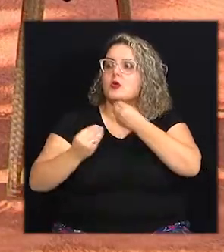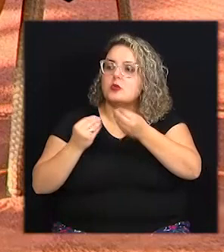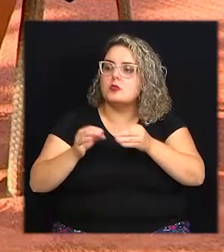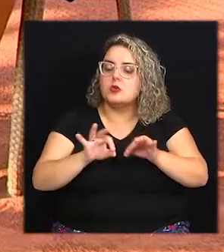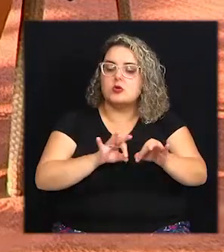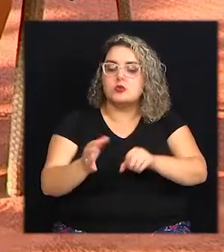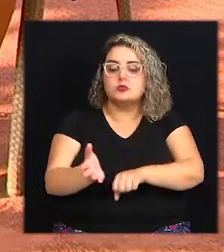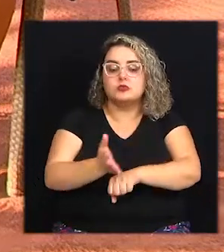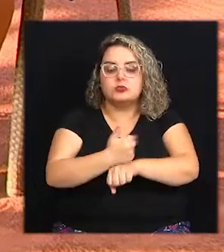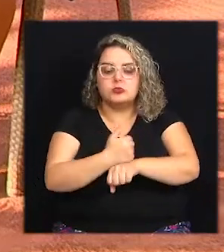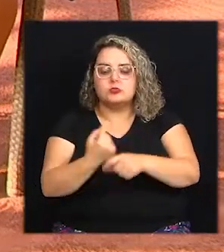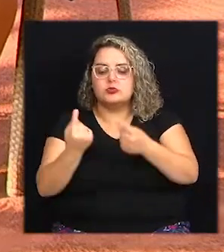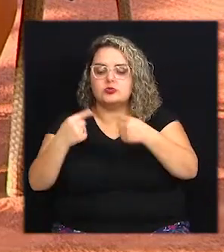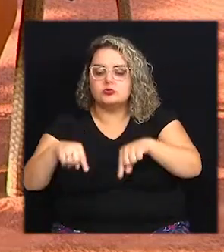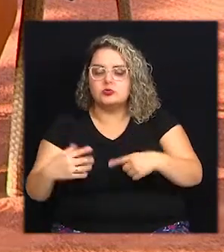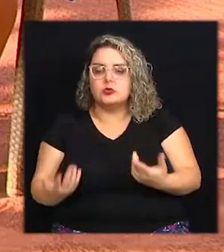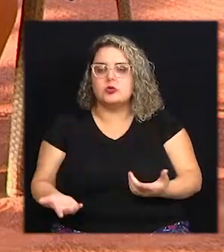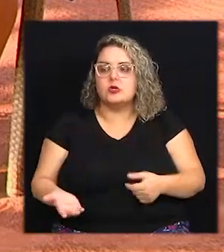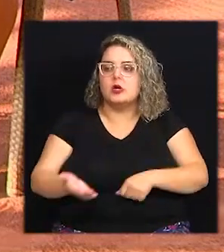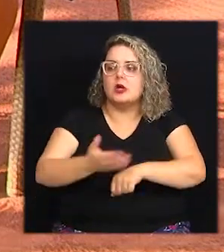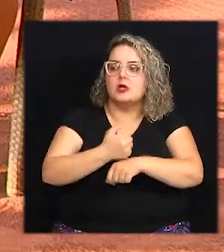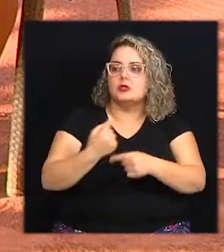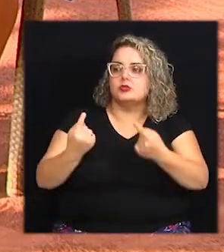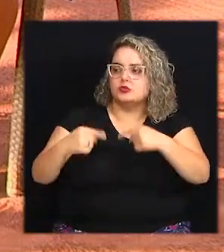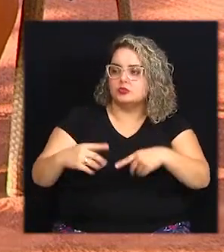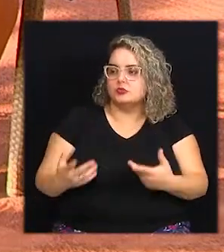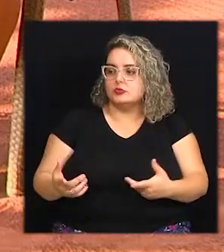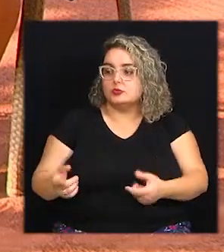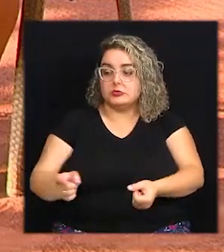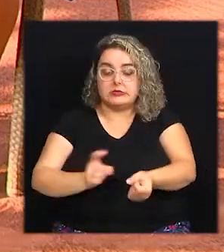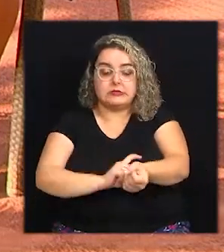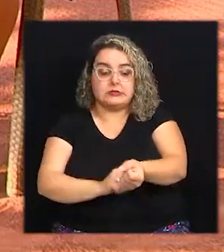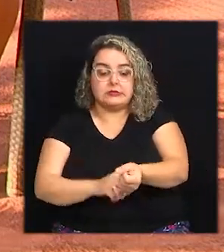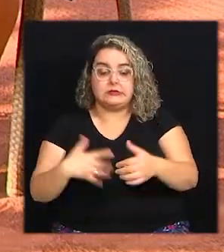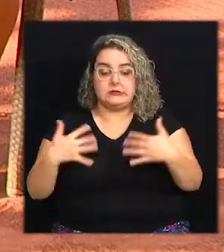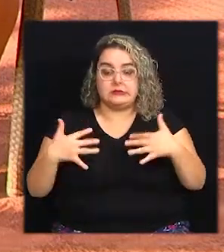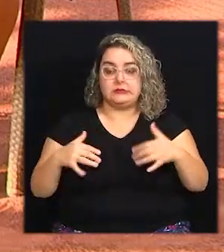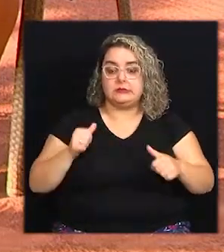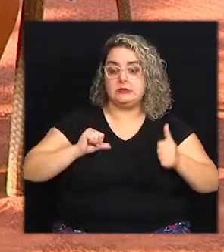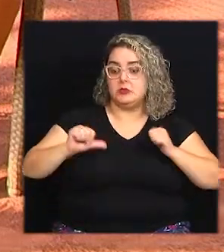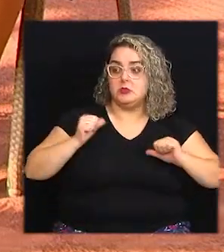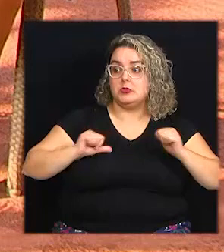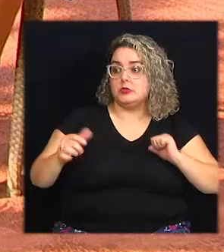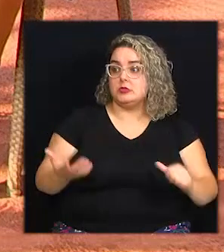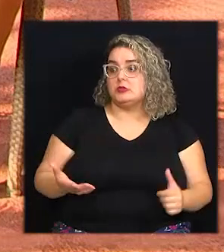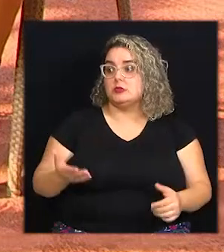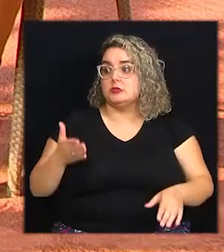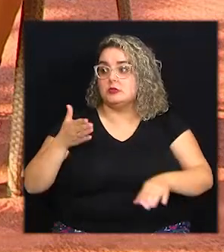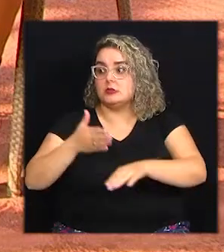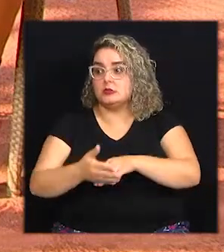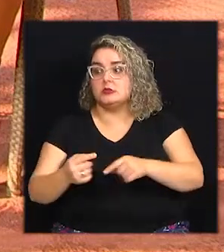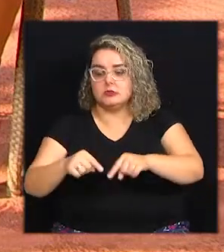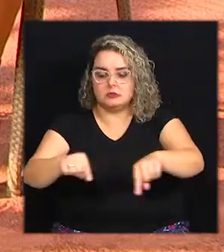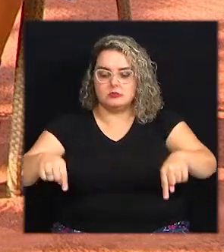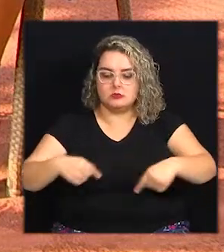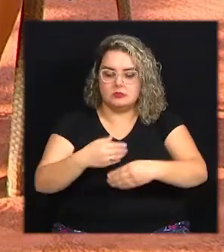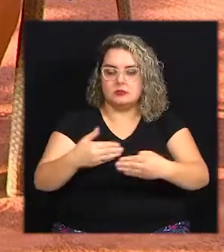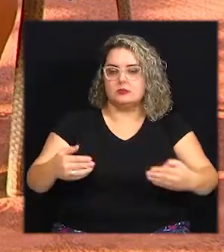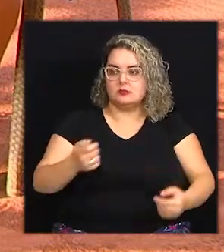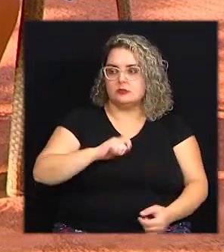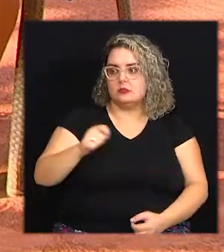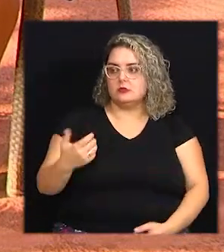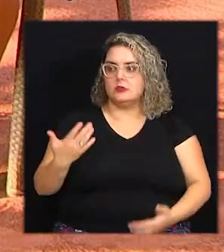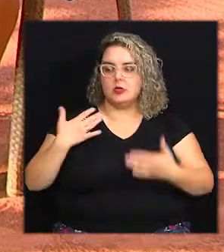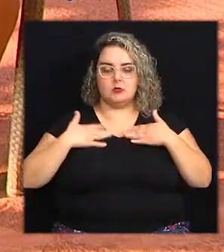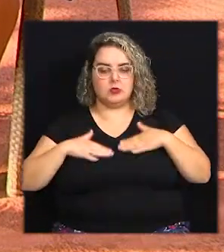sua preparação antes de uma partida, antes de um torneio? Você fica muito nervoso, fica ansioso, quer entrar logo em quadra, ou você fica